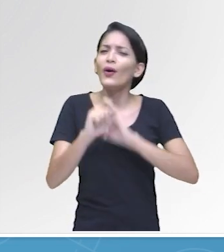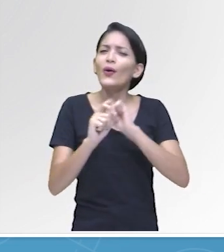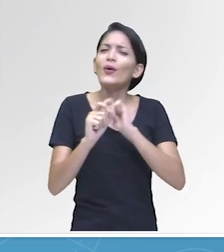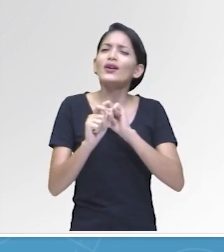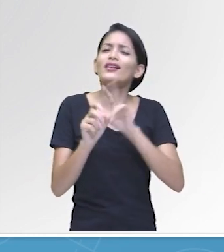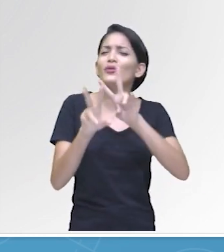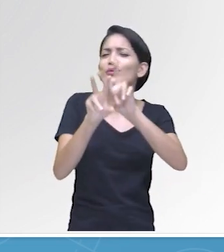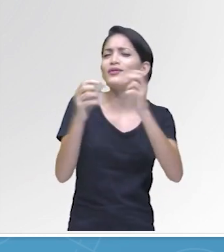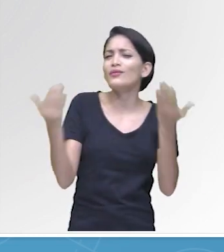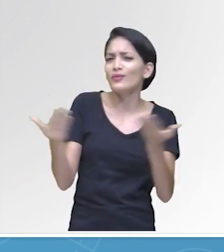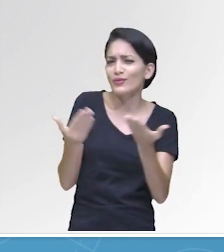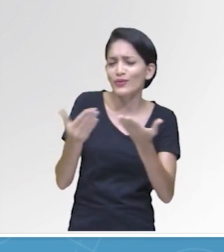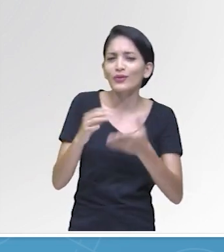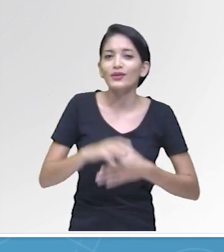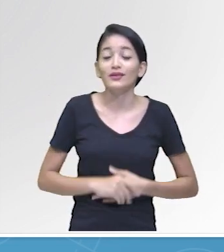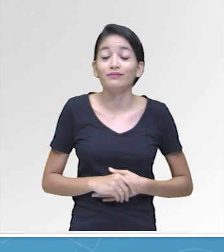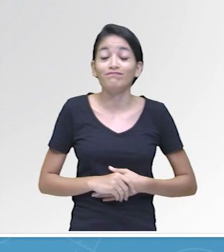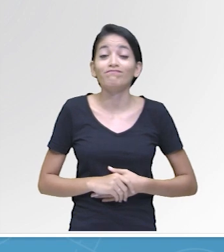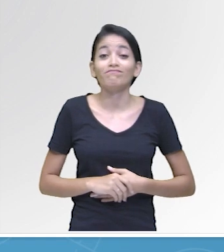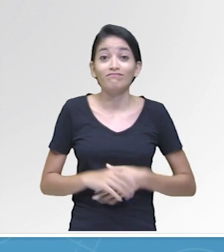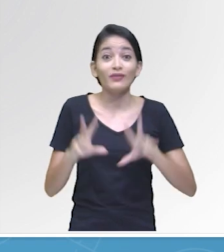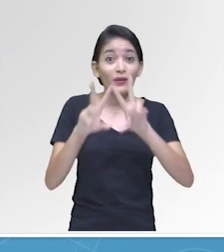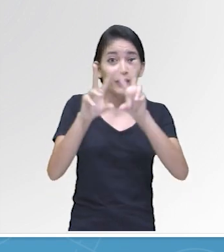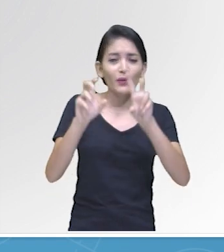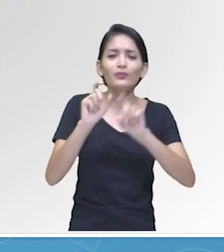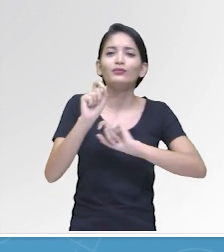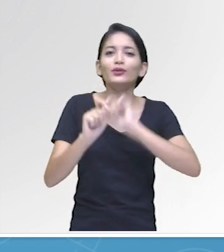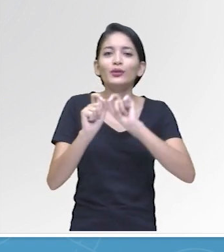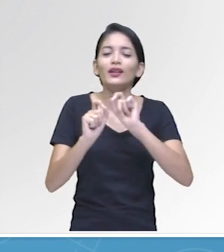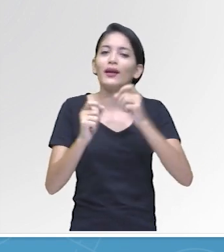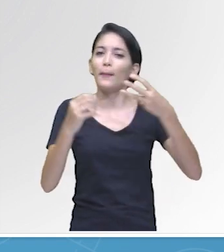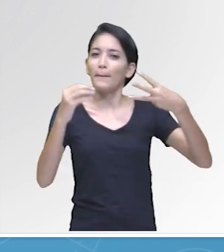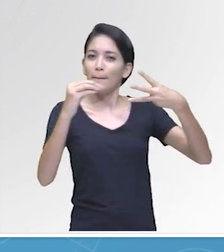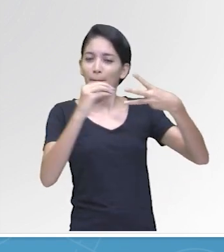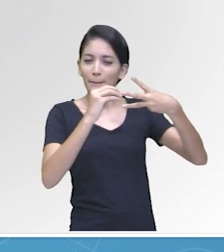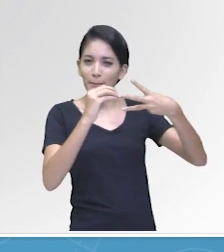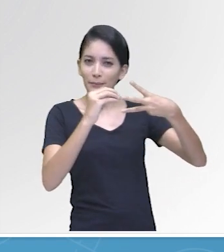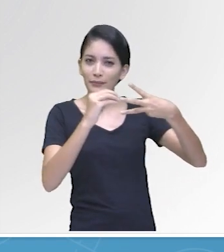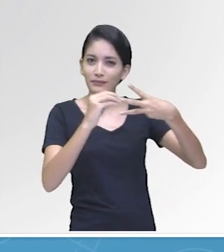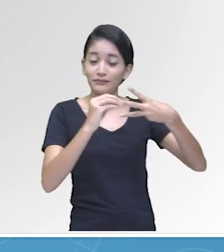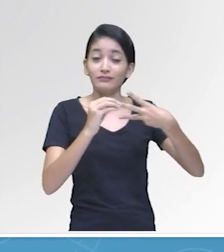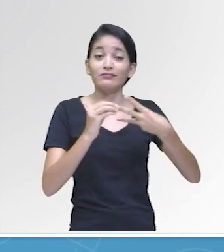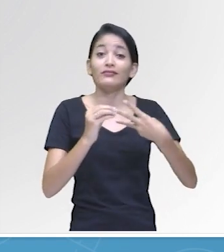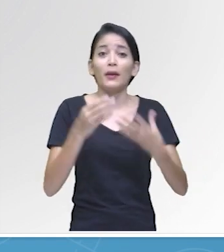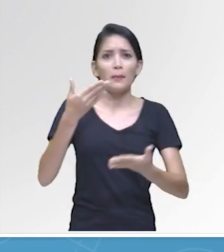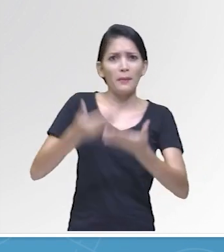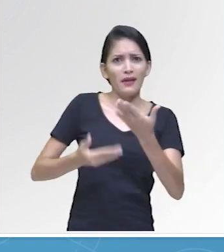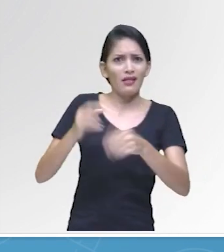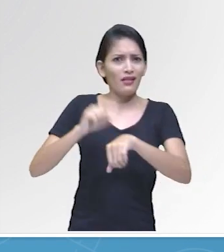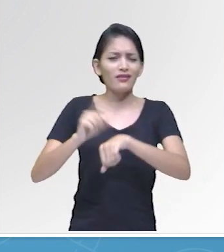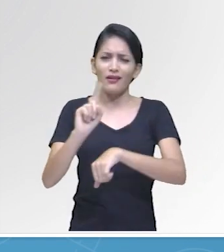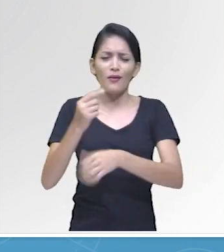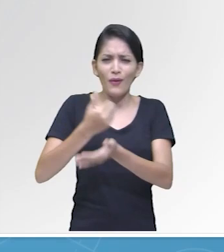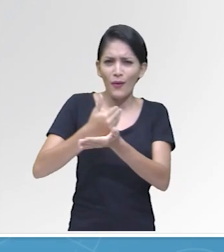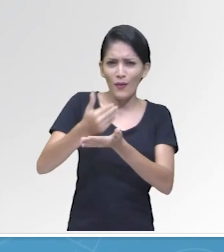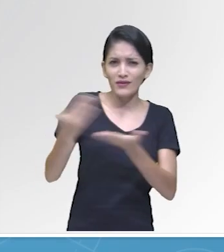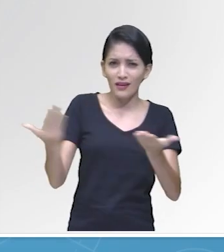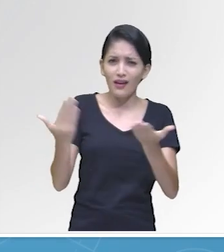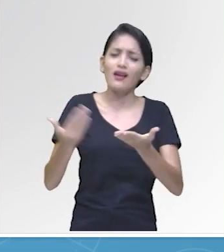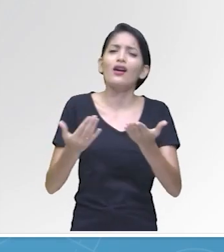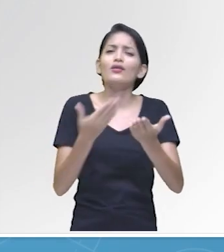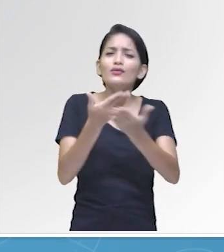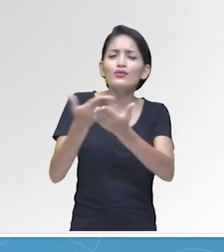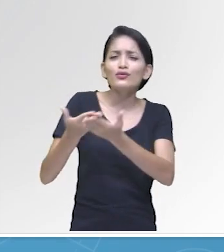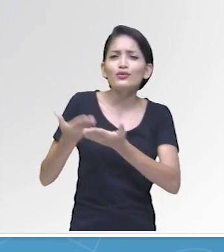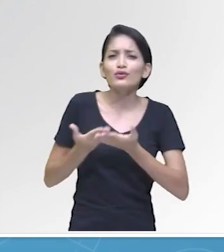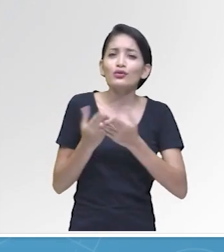de ciências hoje? Hoje nós vamos falar sobre a célula. E não vamos perder tempo, vamos iniciar a nossa aula falando